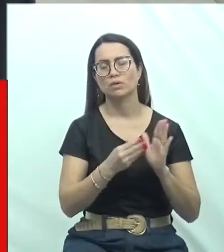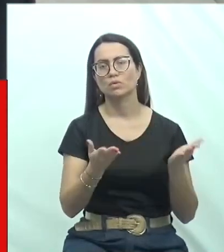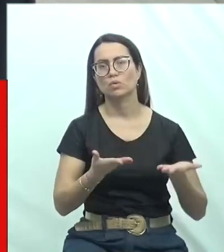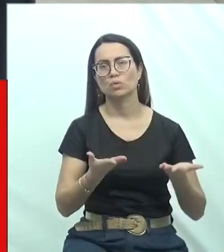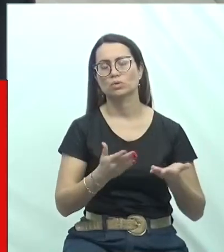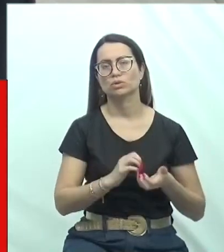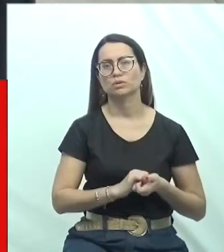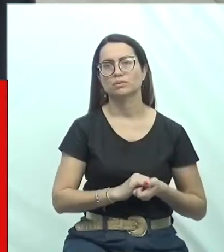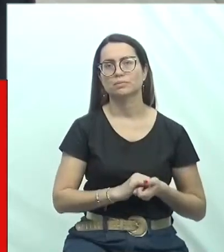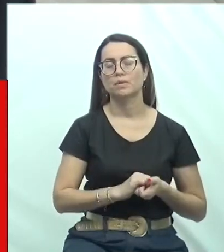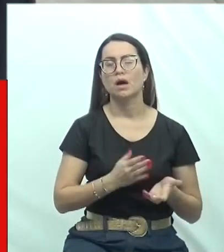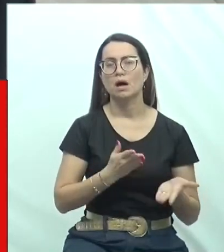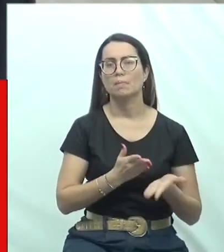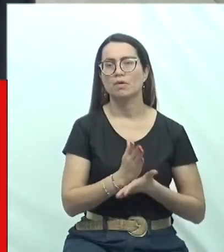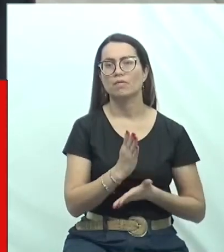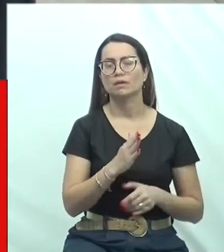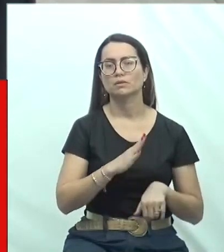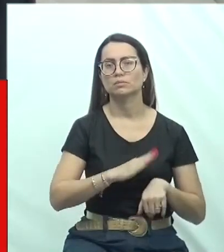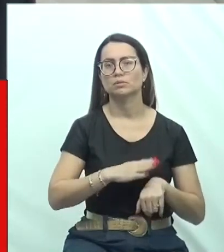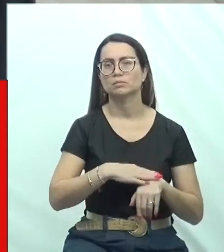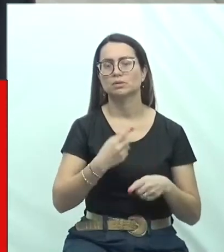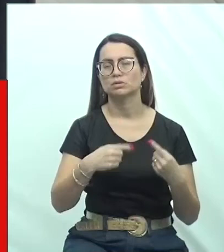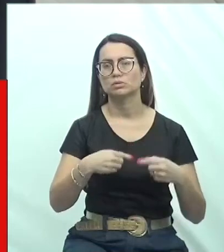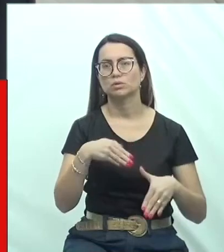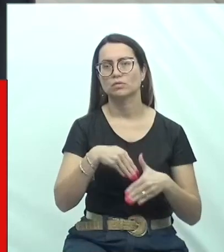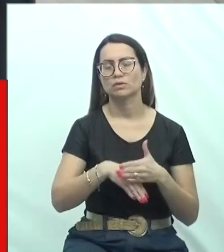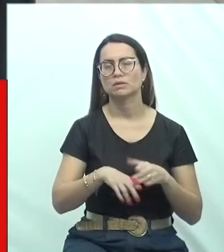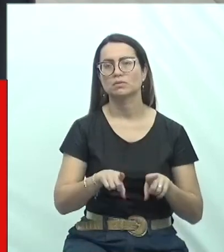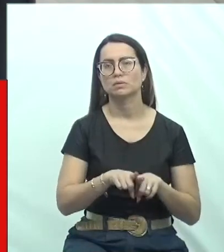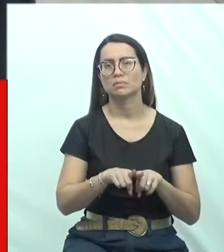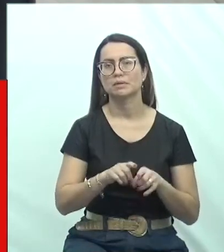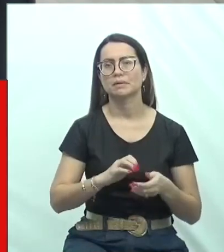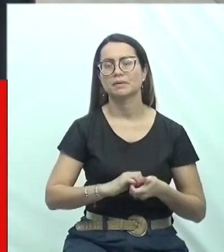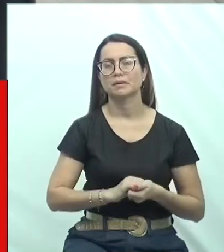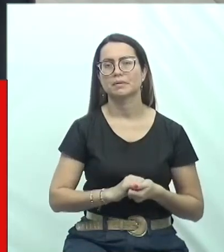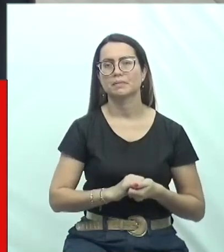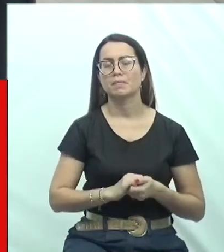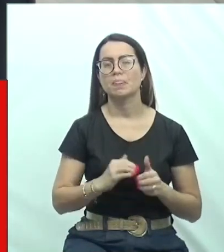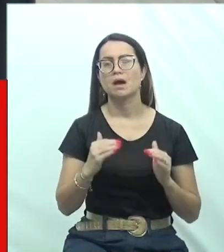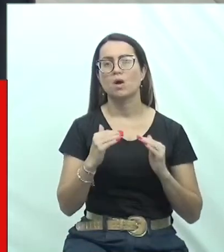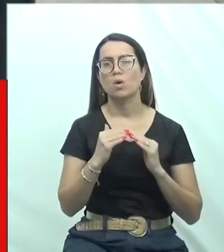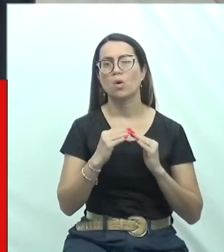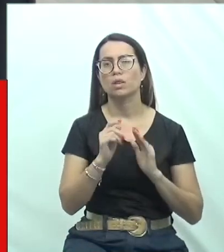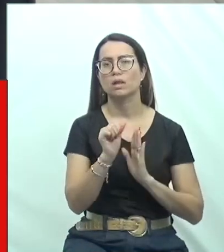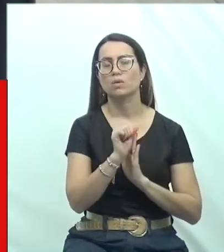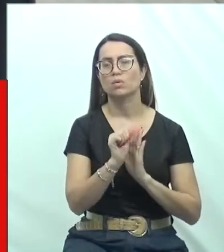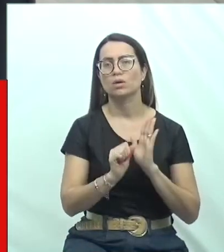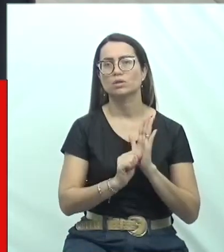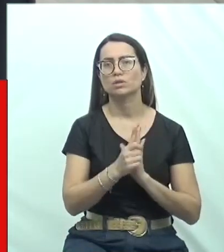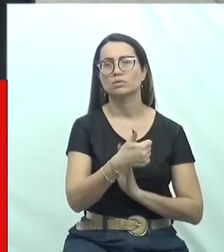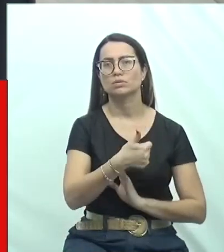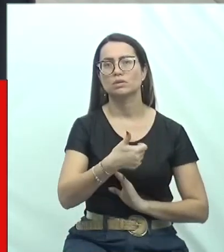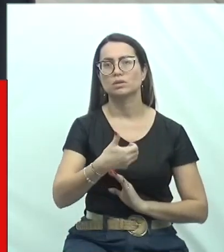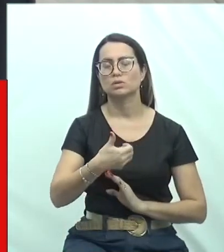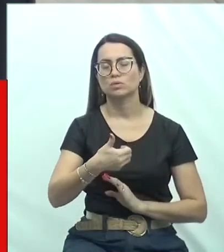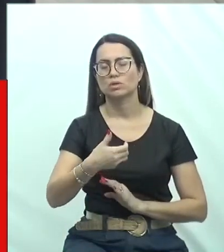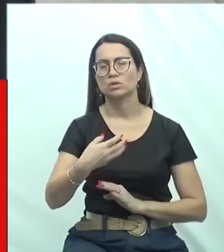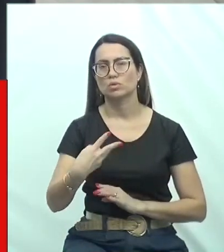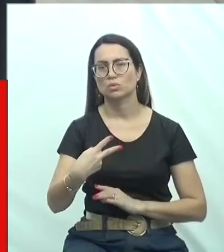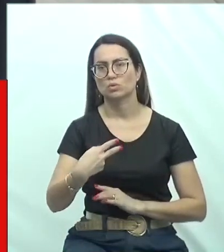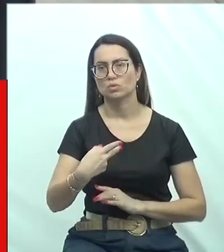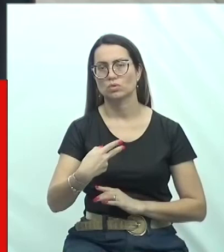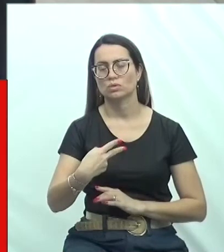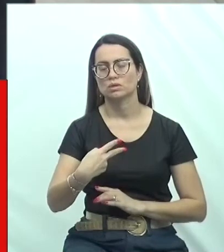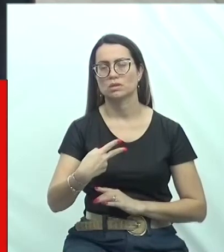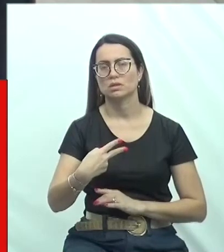25/07/2022, tendo sido aprovado em primeira discussão e votação. Em conformidade com o artigo 112, parágrafo 2º